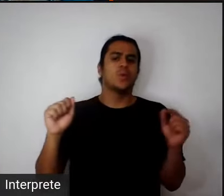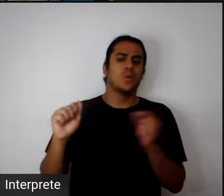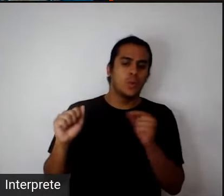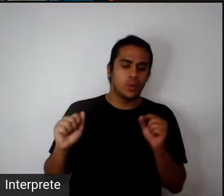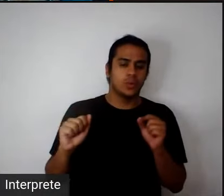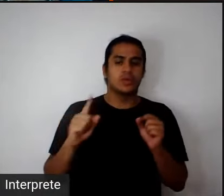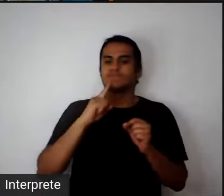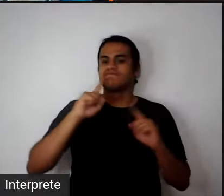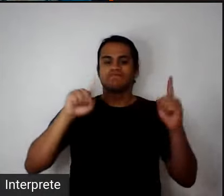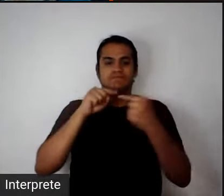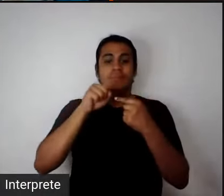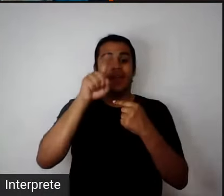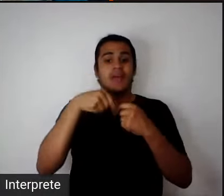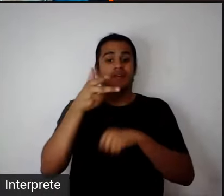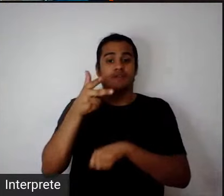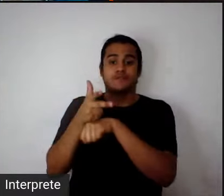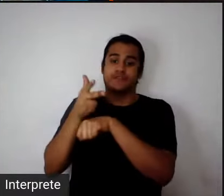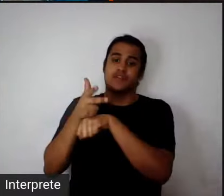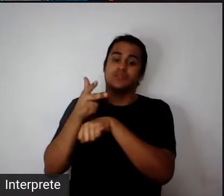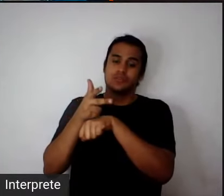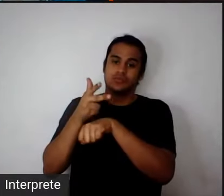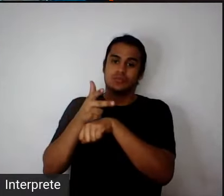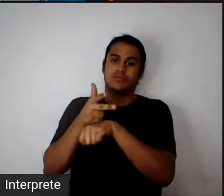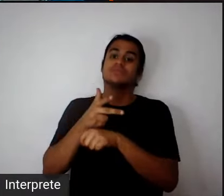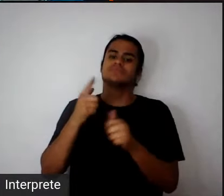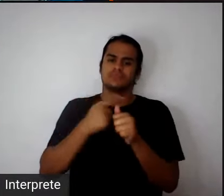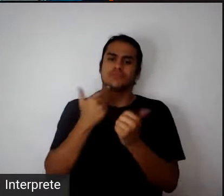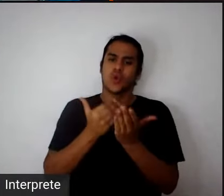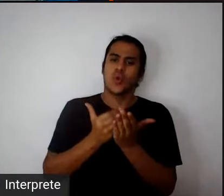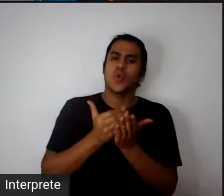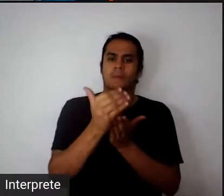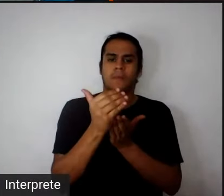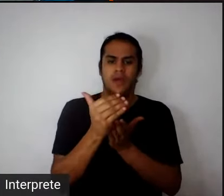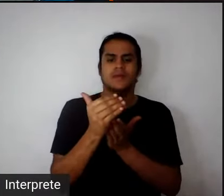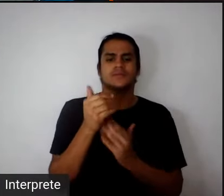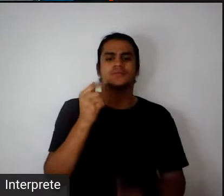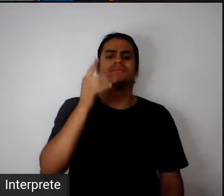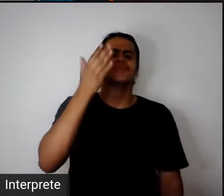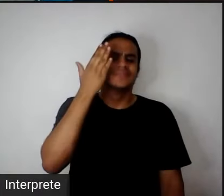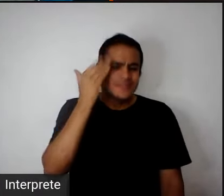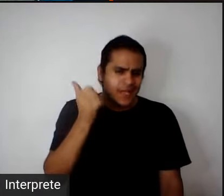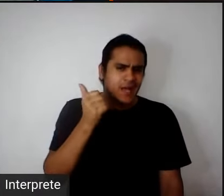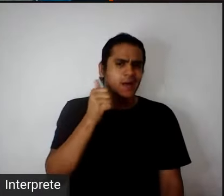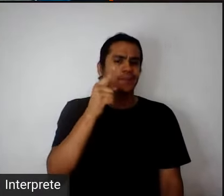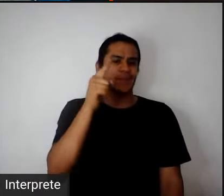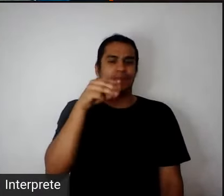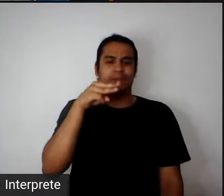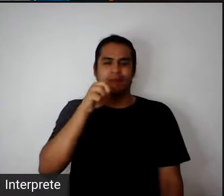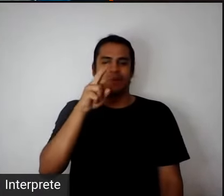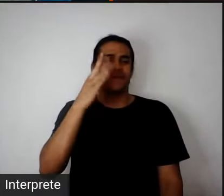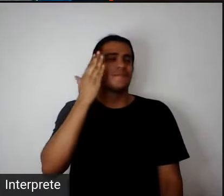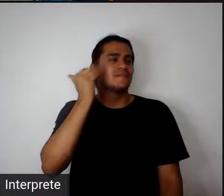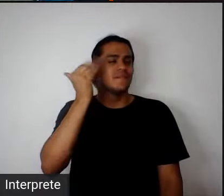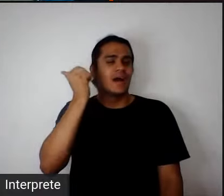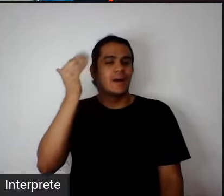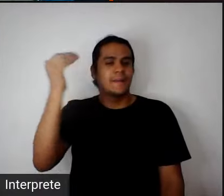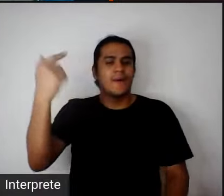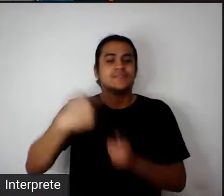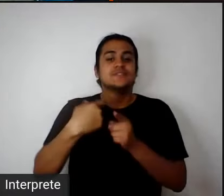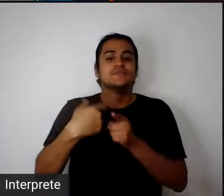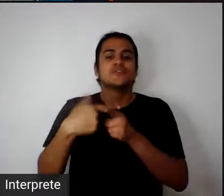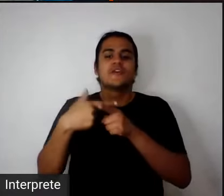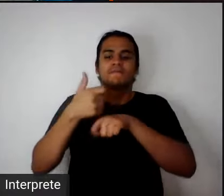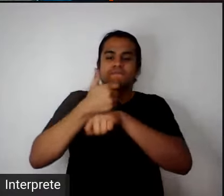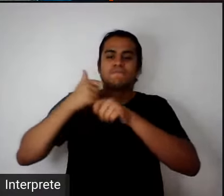o texto da exposição dizendo que, embora a Maureen seja plenamente, né, bastante reconhecida como uma grande fotógrafa do Brasil, né,